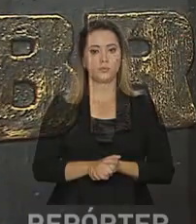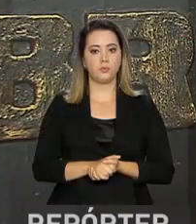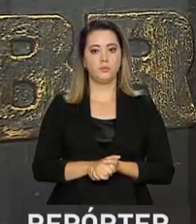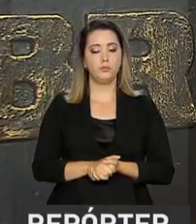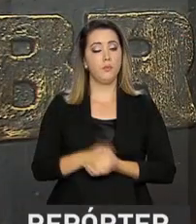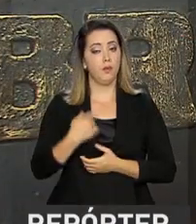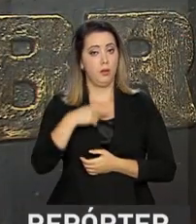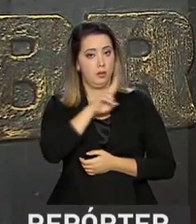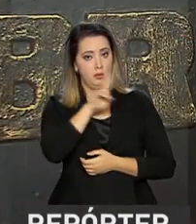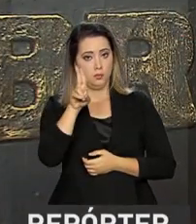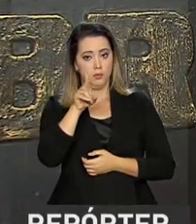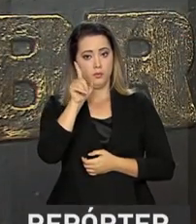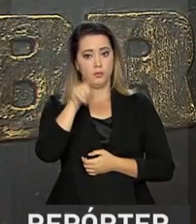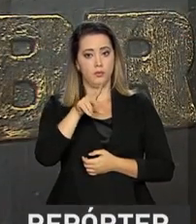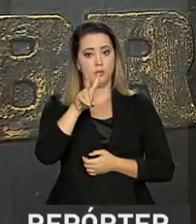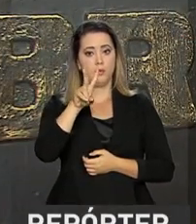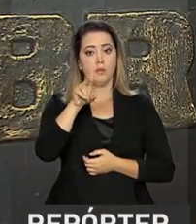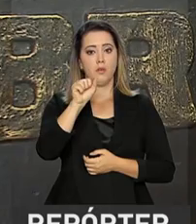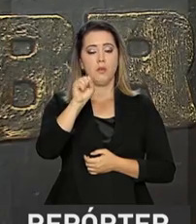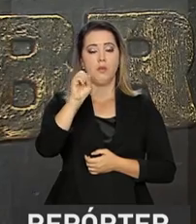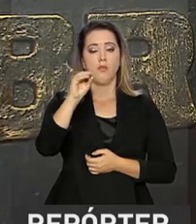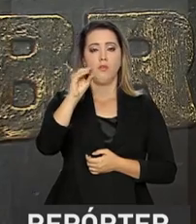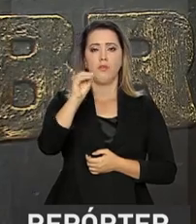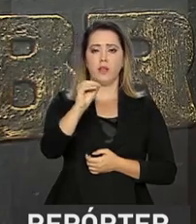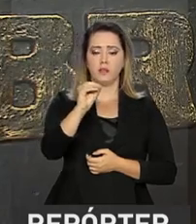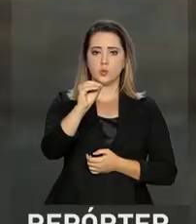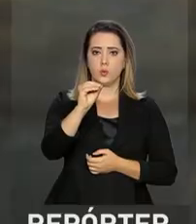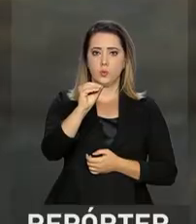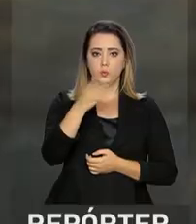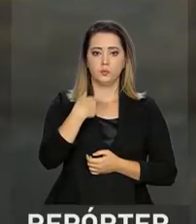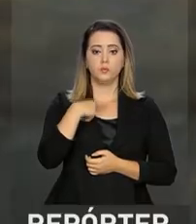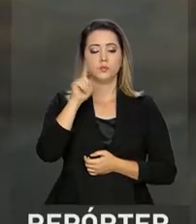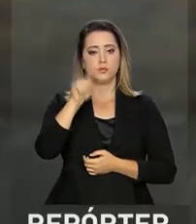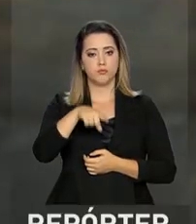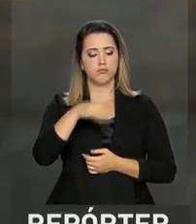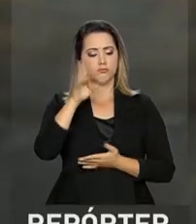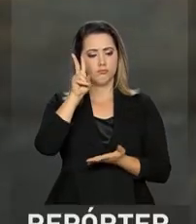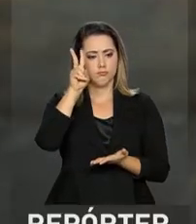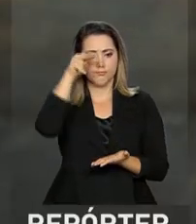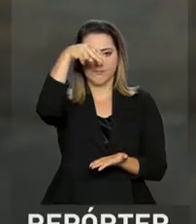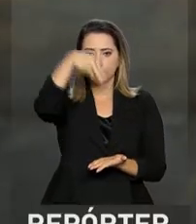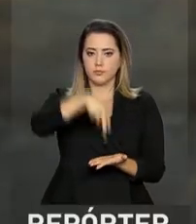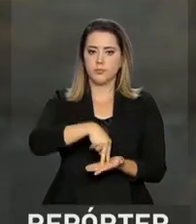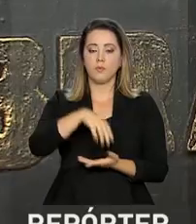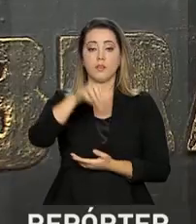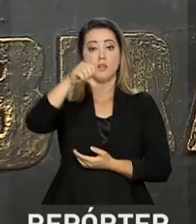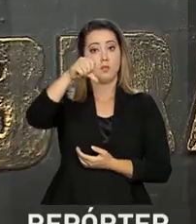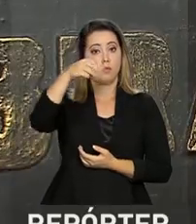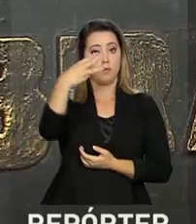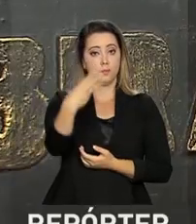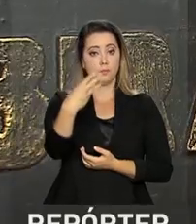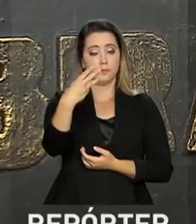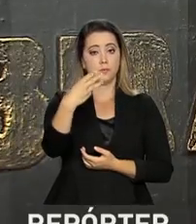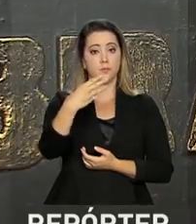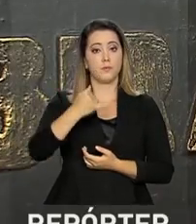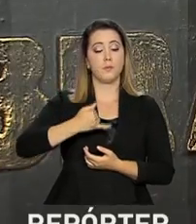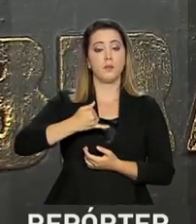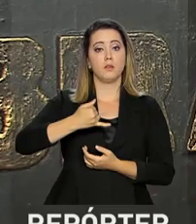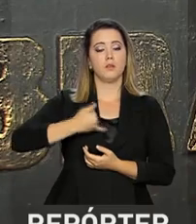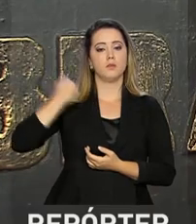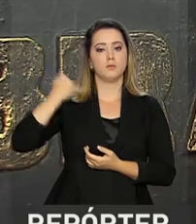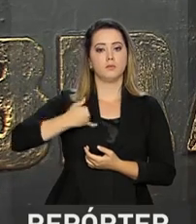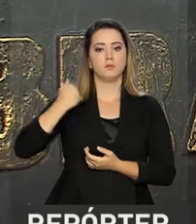o meu nome é vasco do ok ferreira e é com muita firmeza aos 93 anos o que esse primeiro tenente